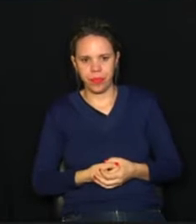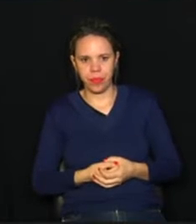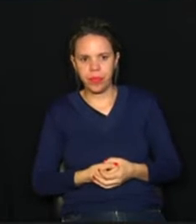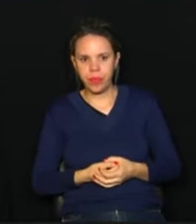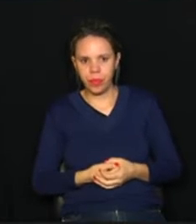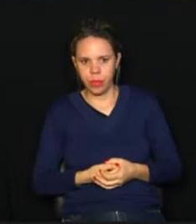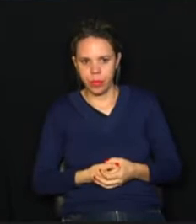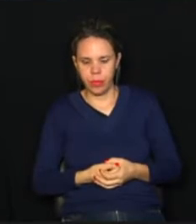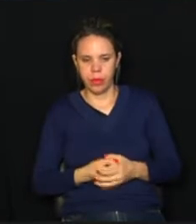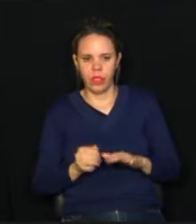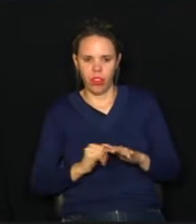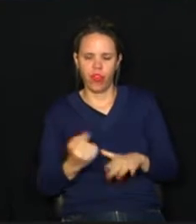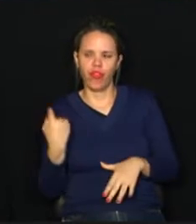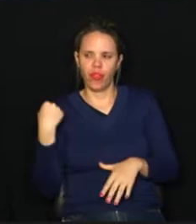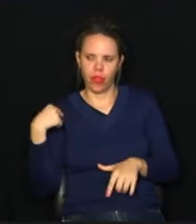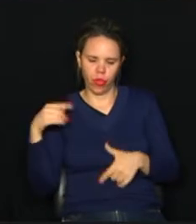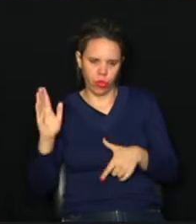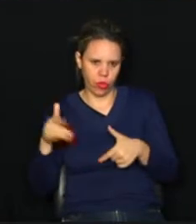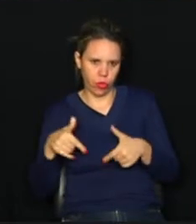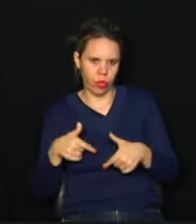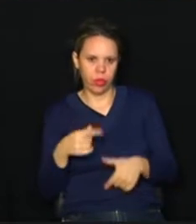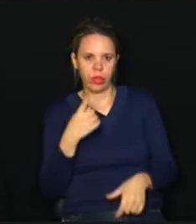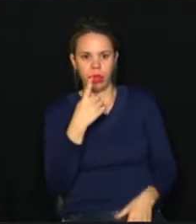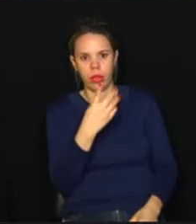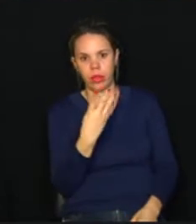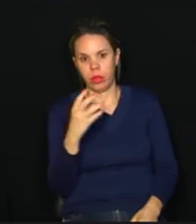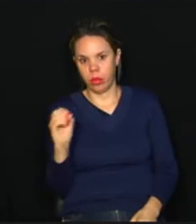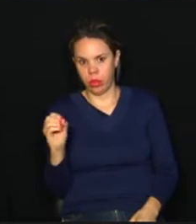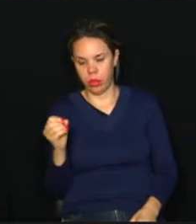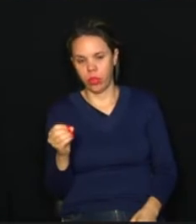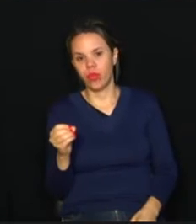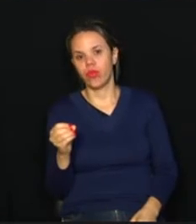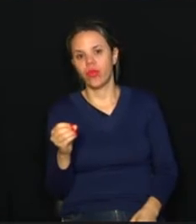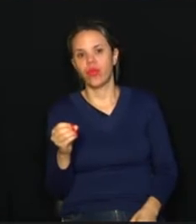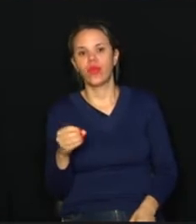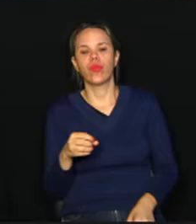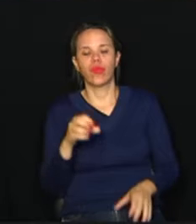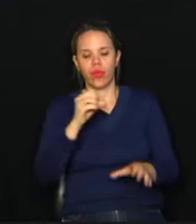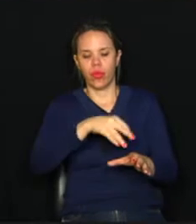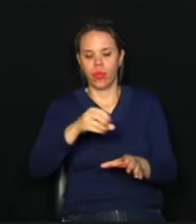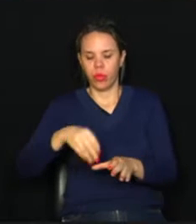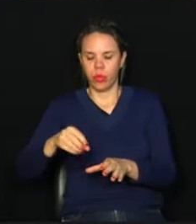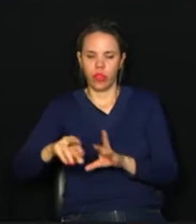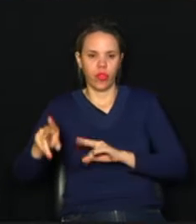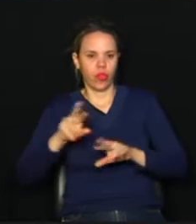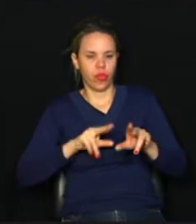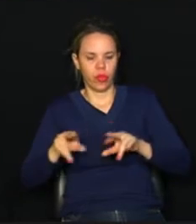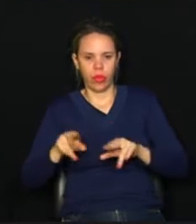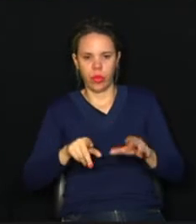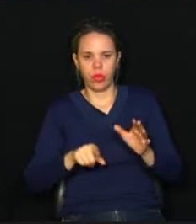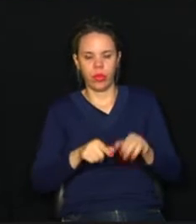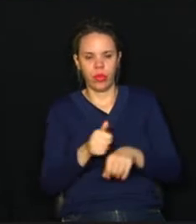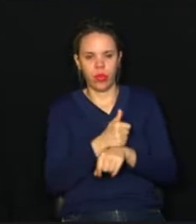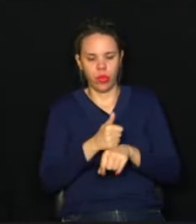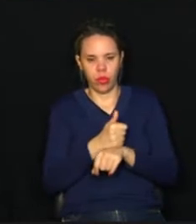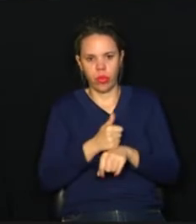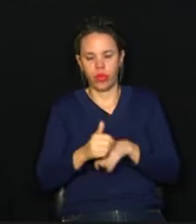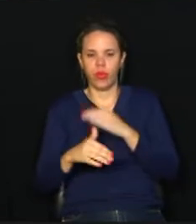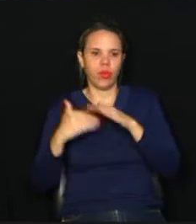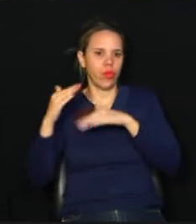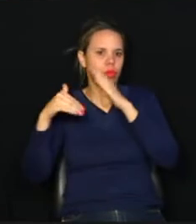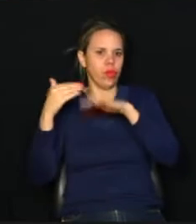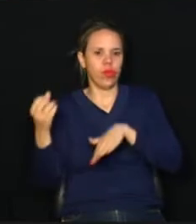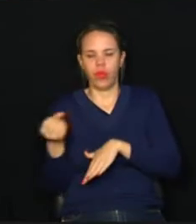O Instituto já trabalhou com 140 culturas ao mesmo tempo, e com pesquisadores desenvolvendo